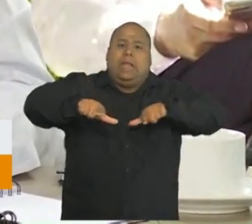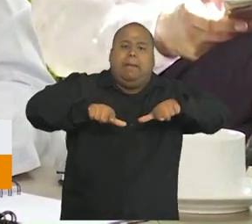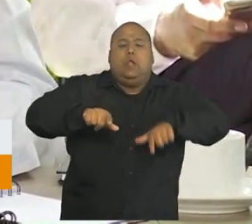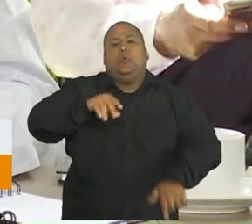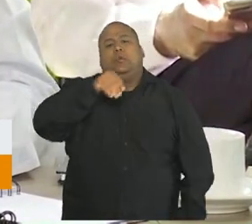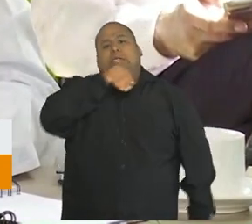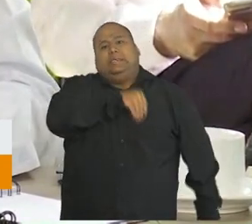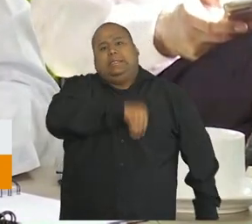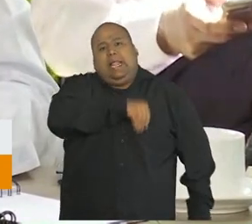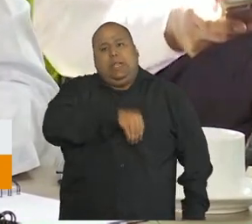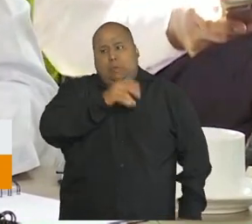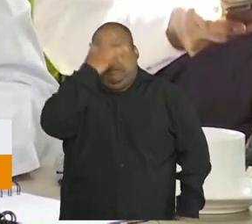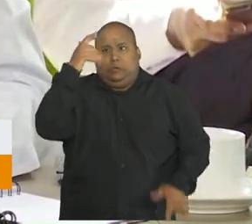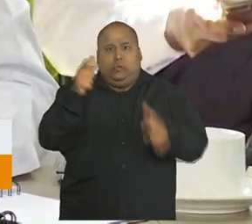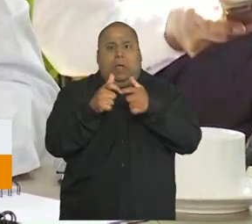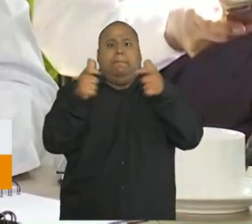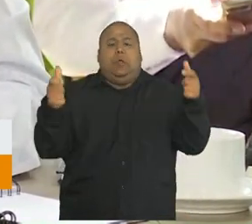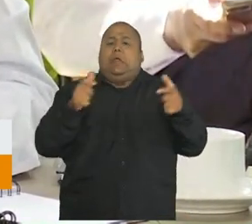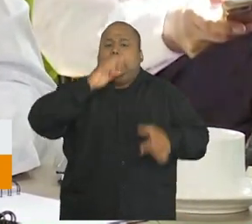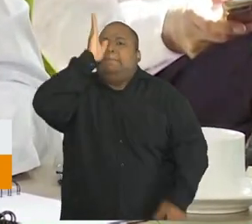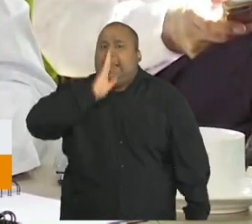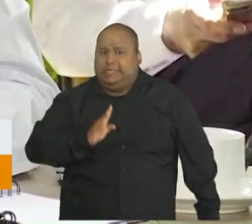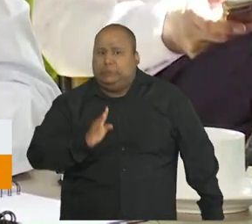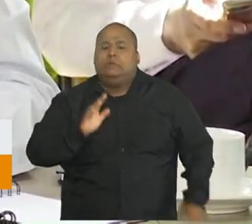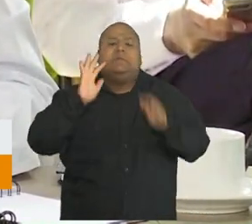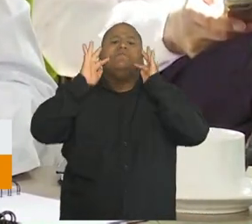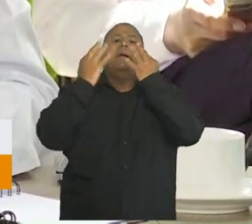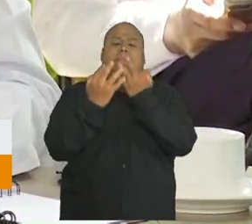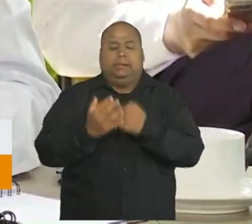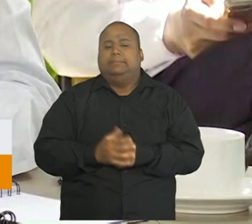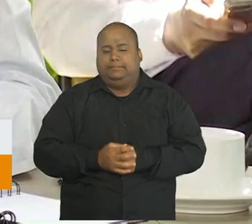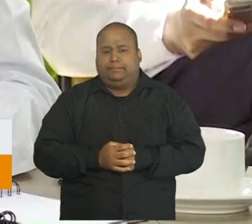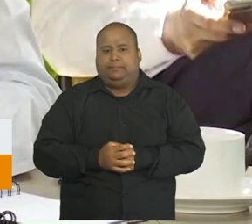renda de nossa população, de nossas famílias.